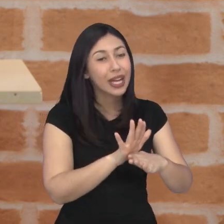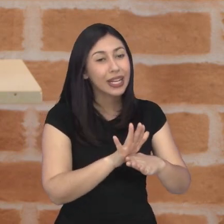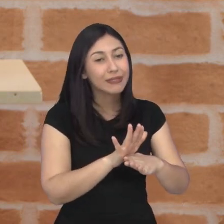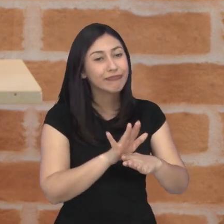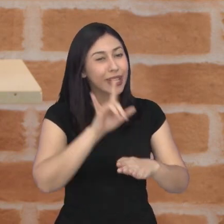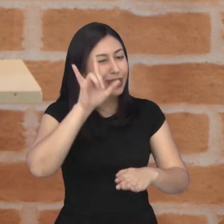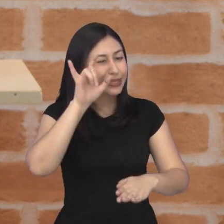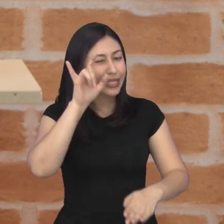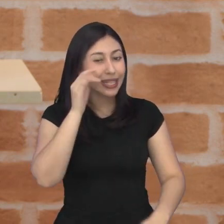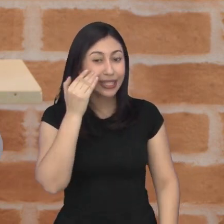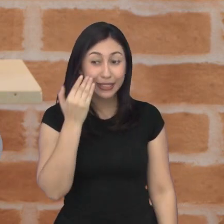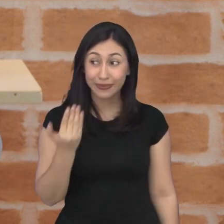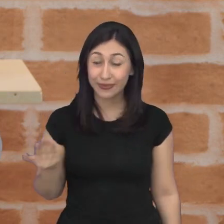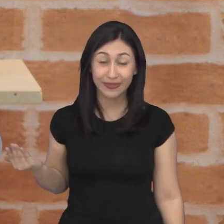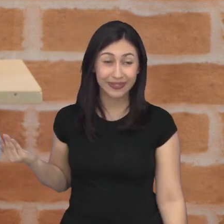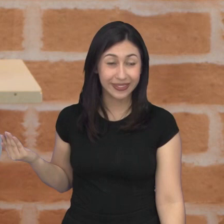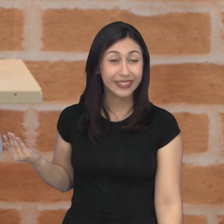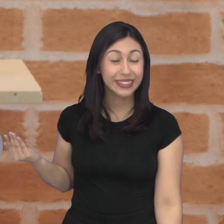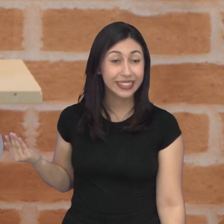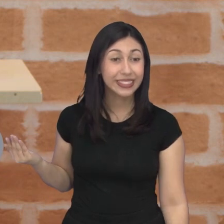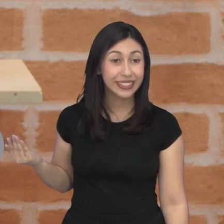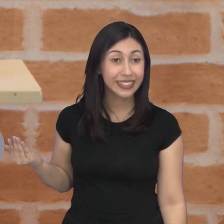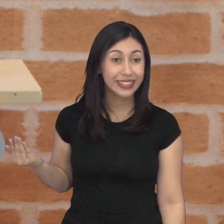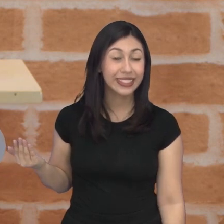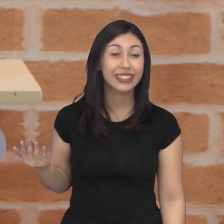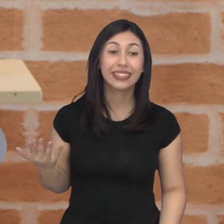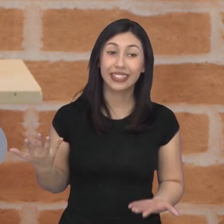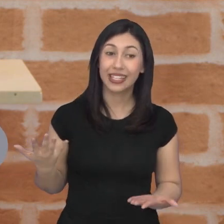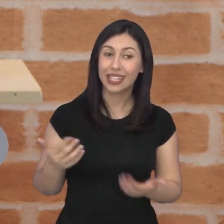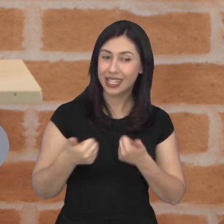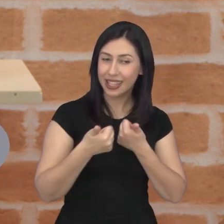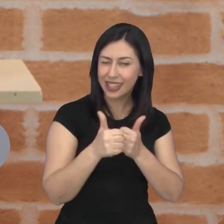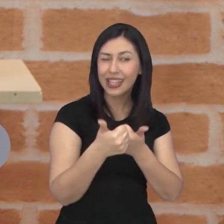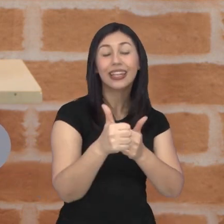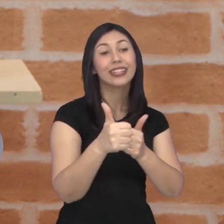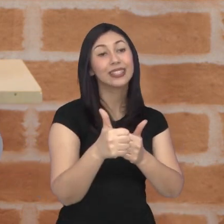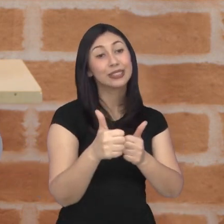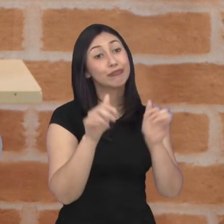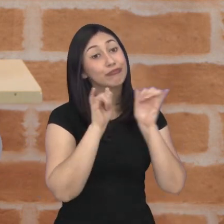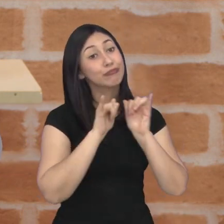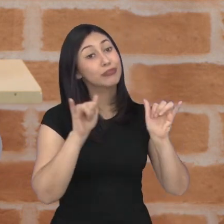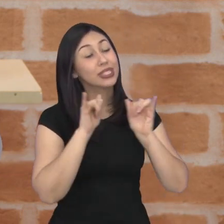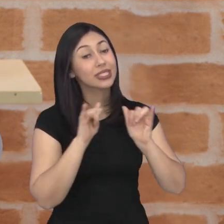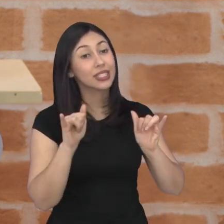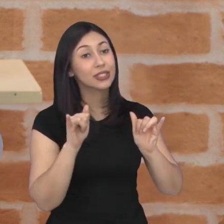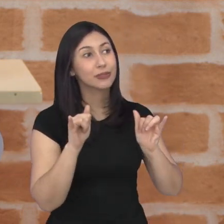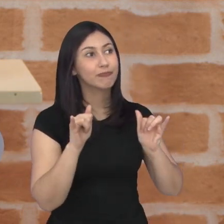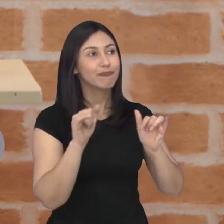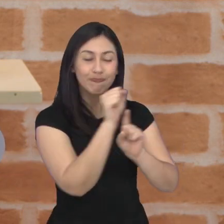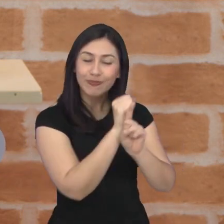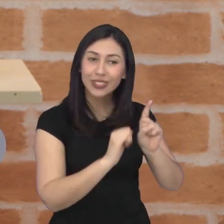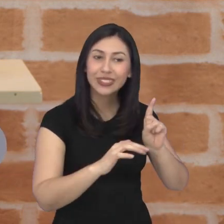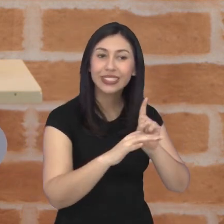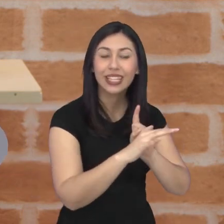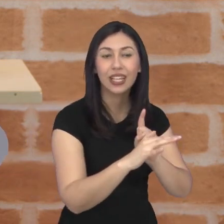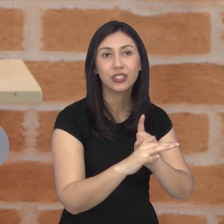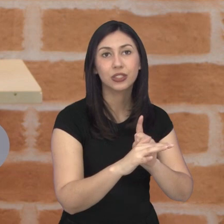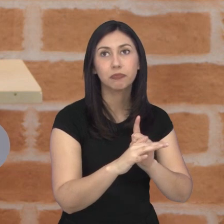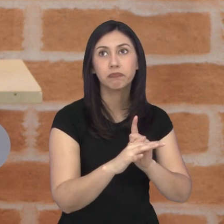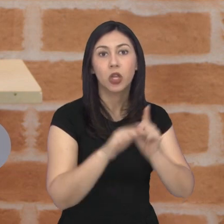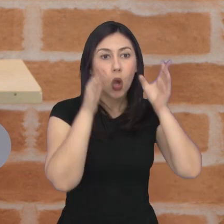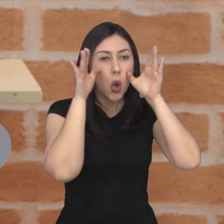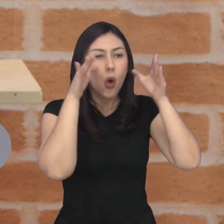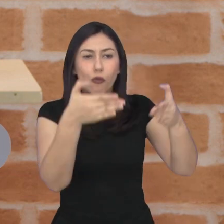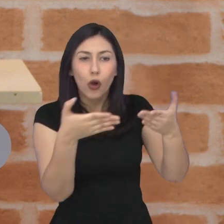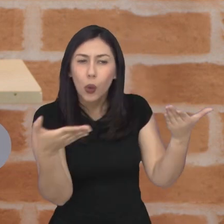Segue lá no meu Instagram, o Pedro Oliva Caiaque, né, caiaque com K e I. E a minha mensagem para a sociedade, eu acho